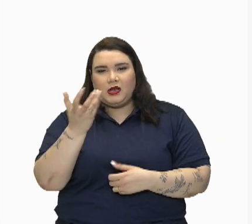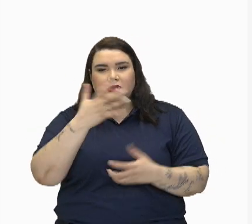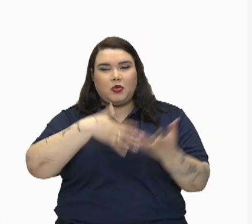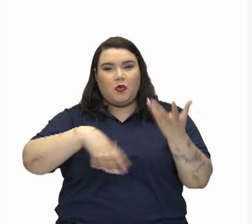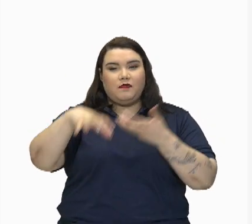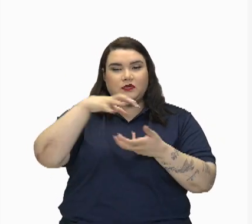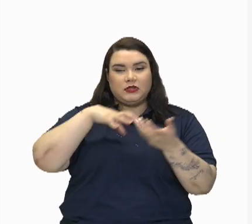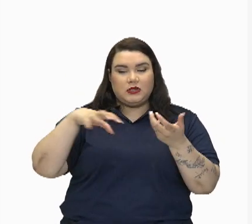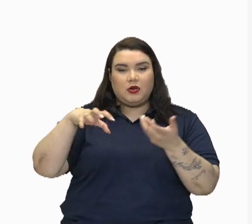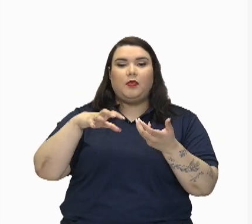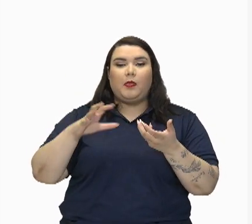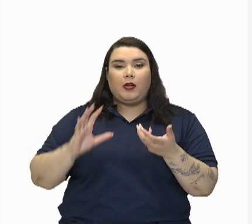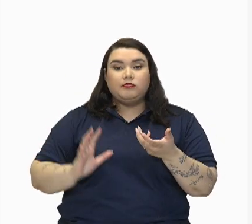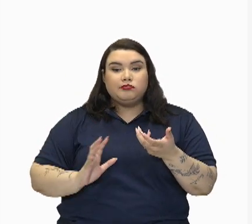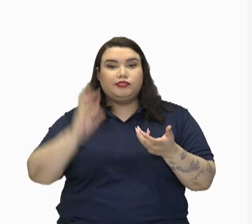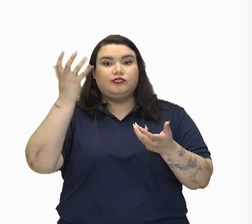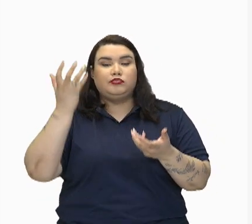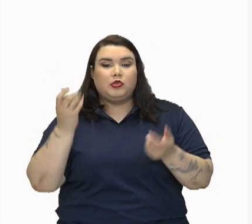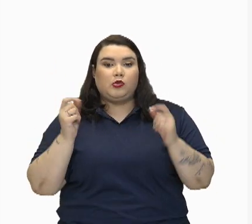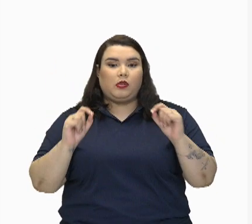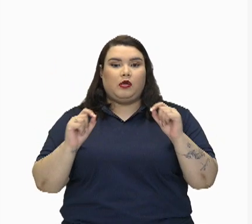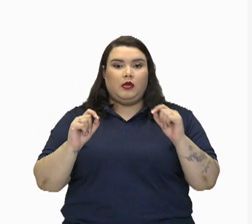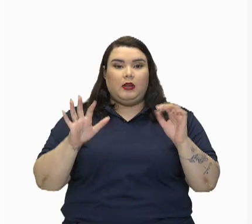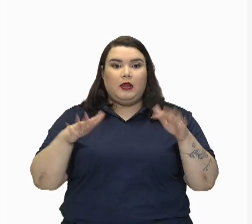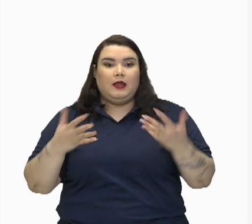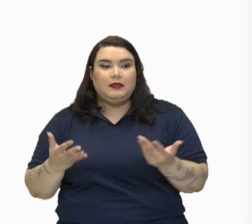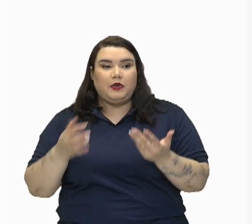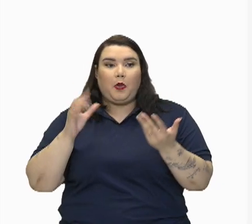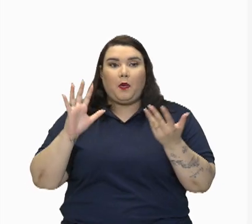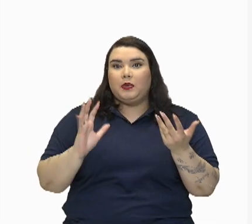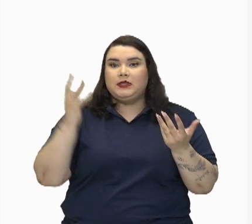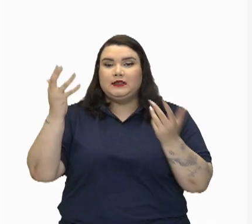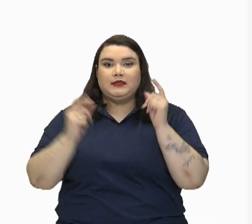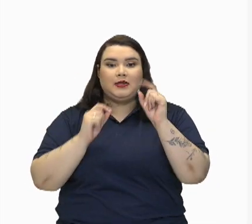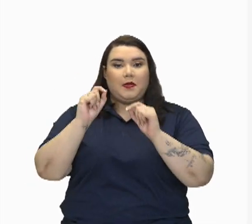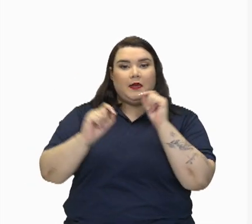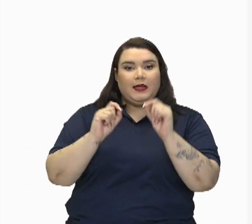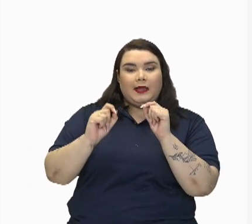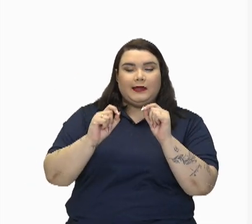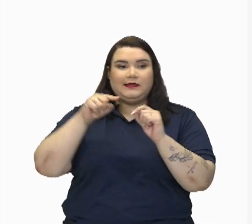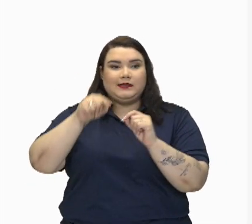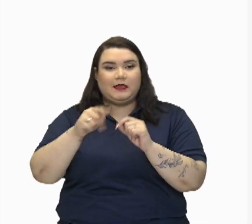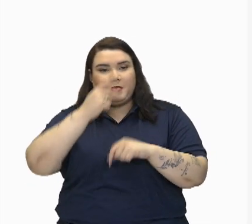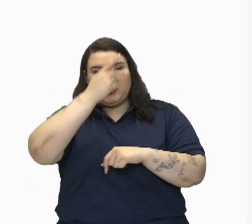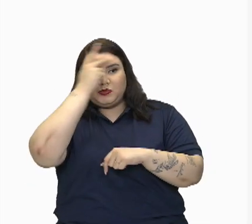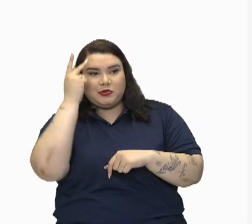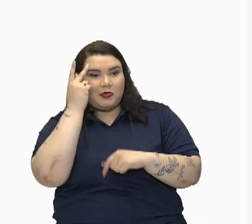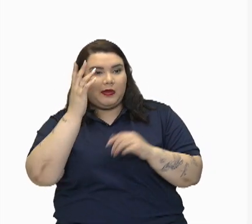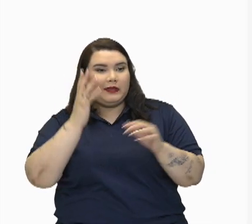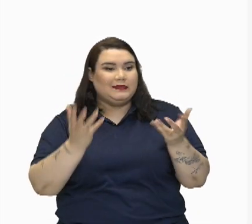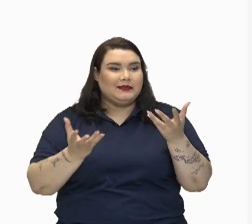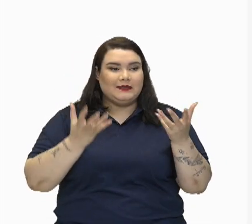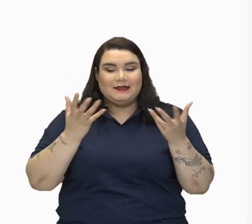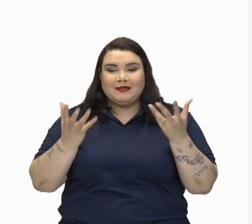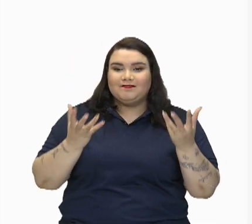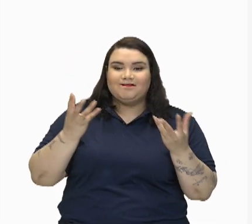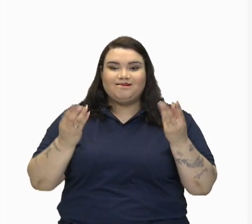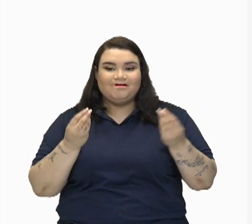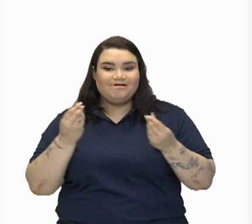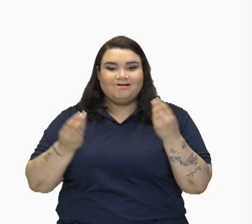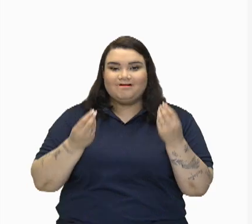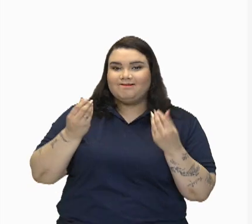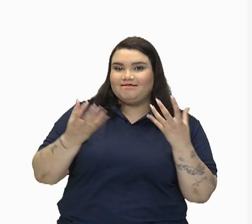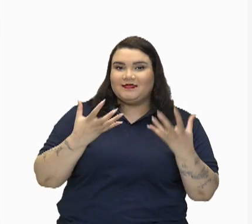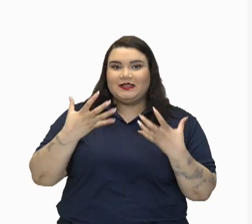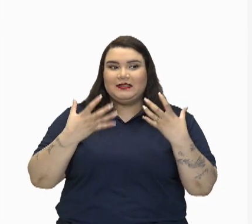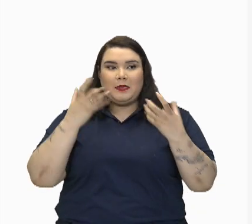ao ápice. Então você fica naquela, e agora? O que vai acontecer com o nosso protagonista? E com o antagonista? O que